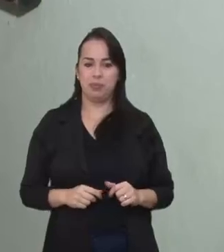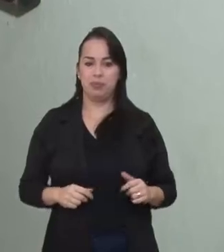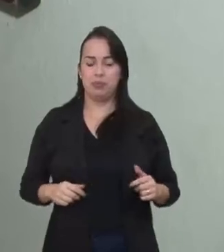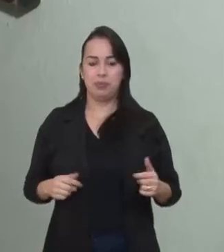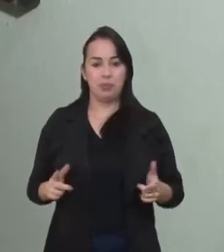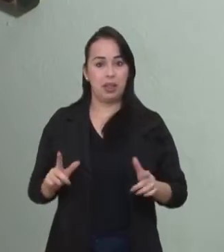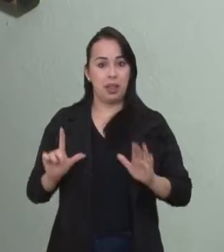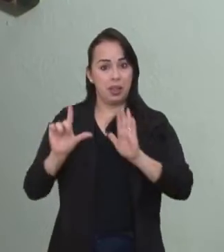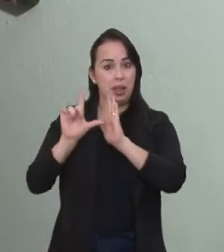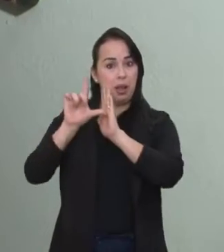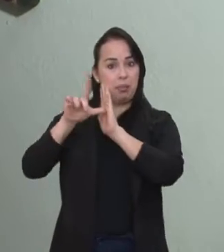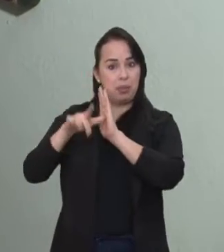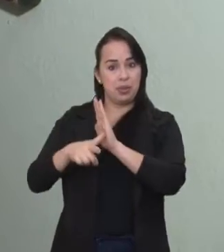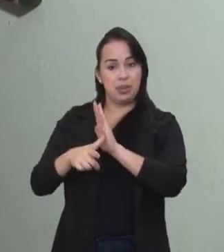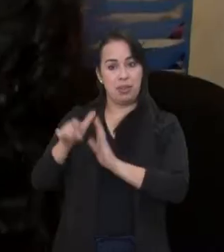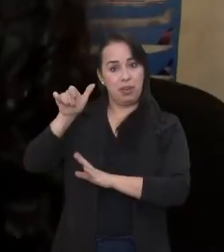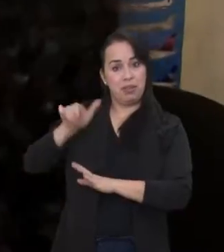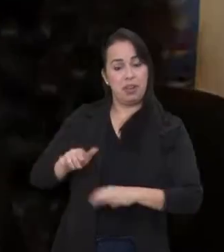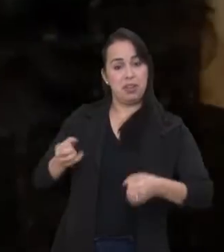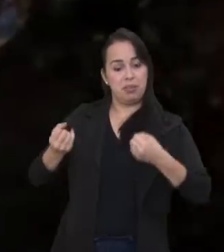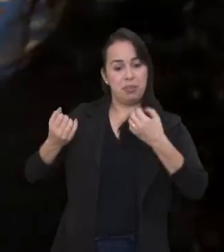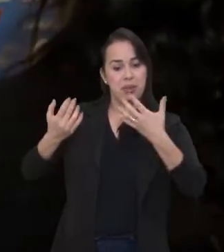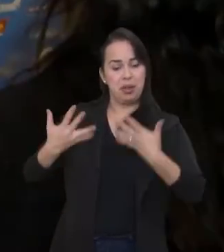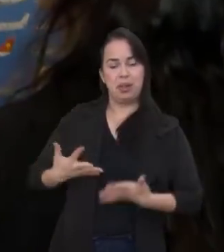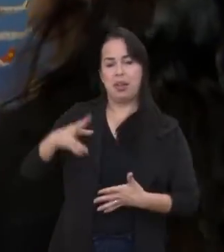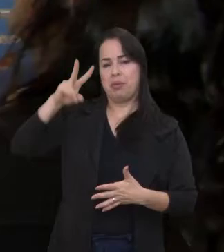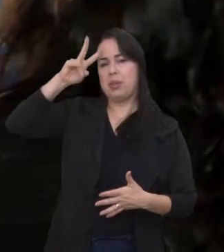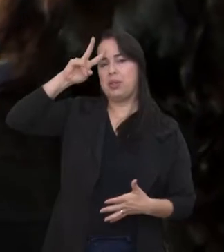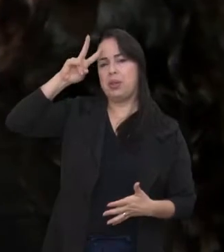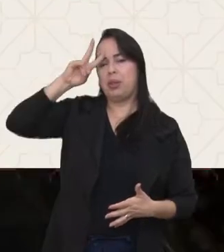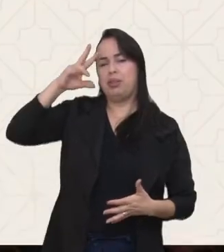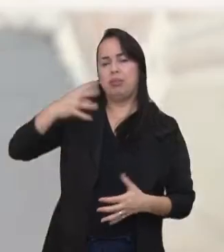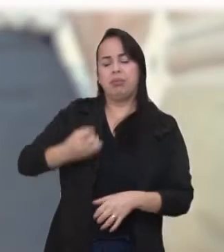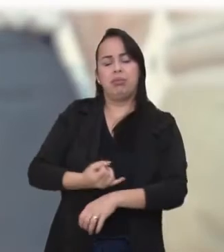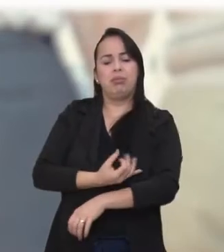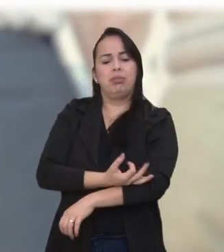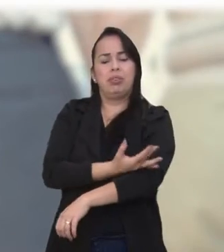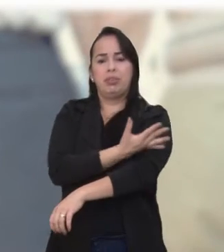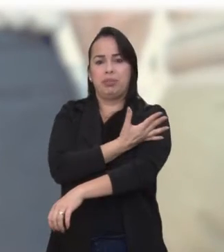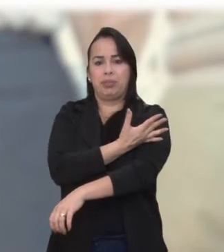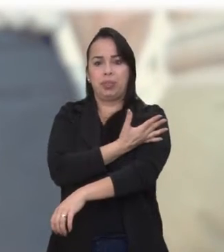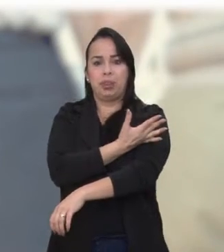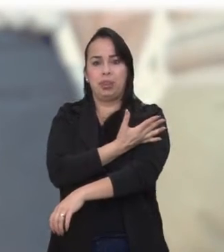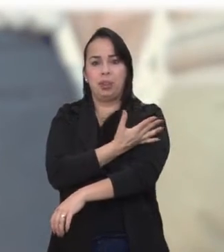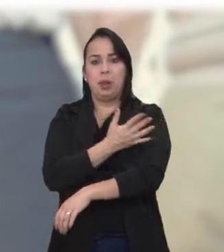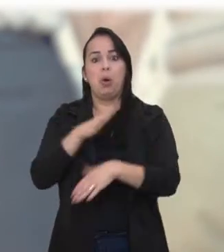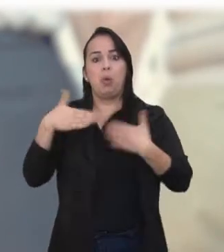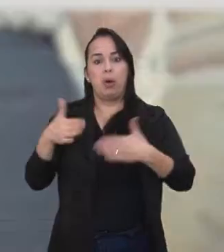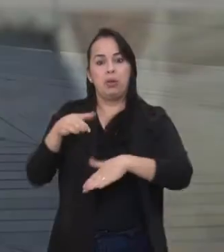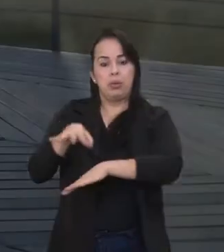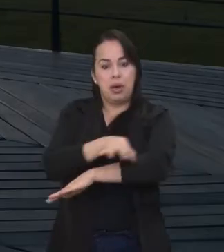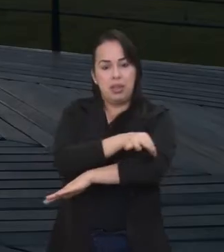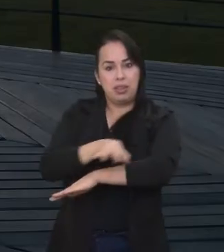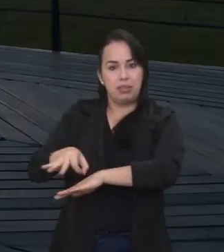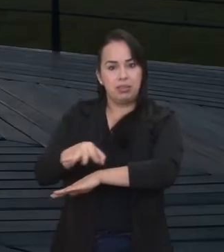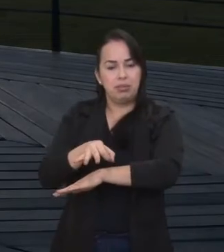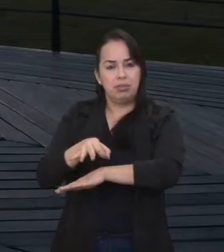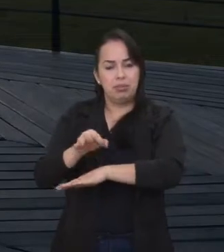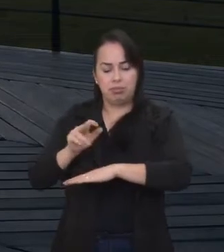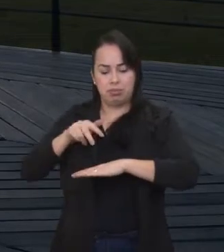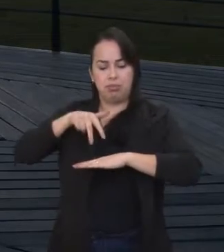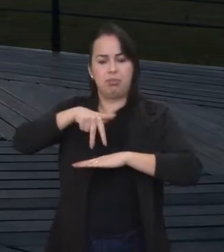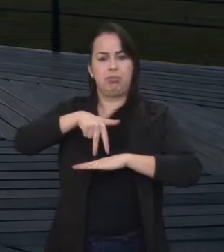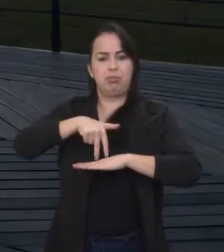No próximo bloco, o Ciro vai contar uma história emocionante de quando o arquiteto Oscar Niemeyer avistou o